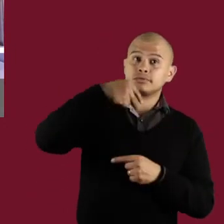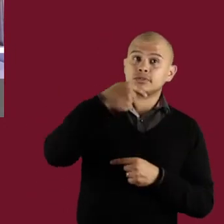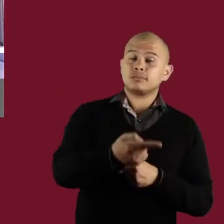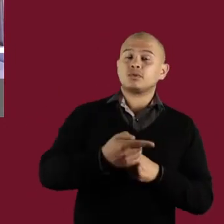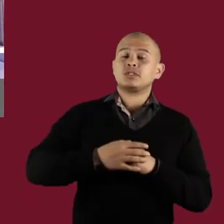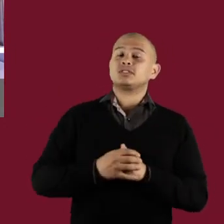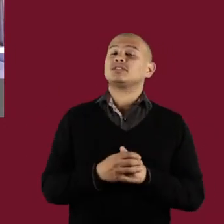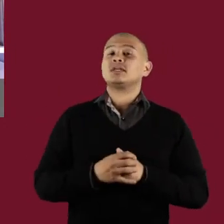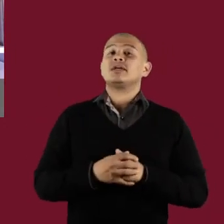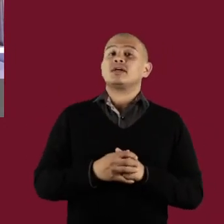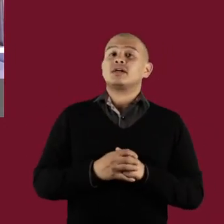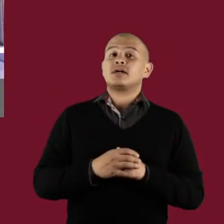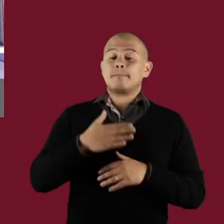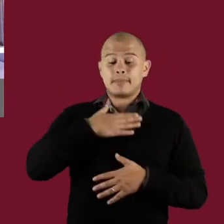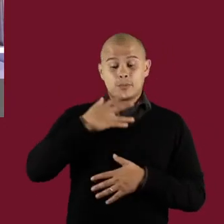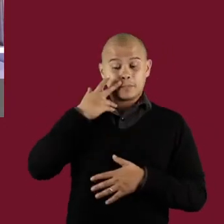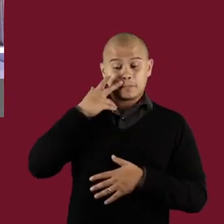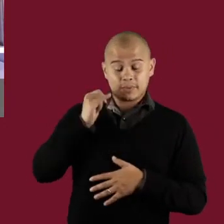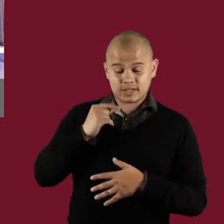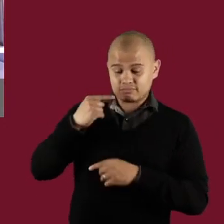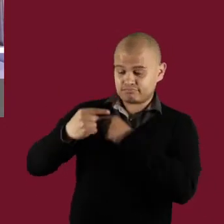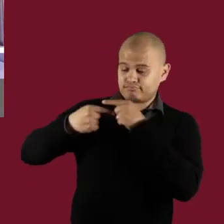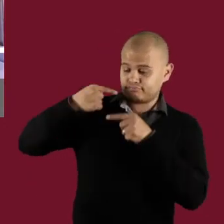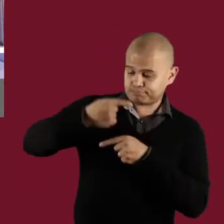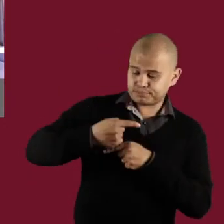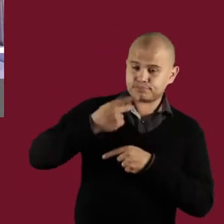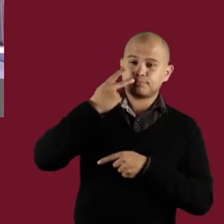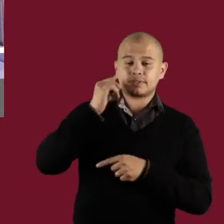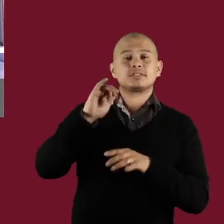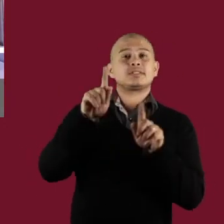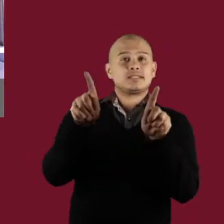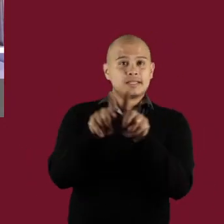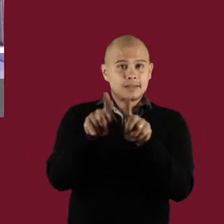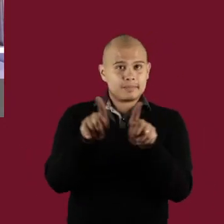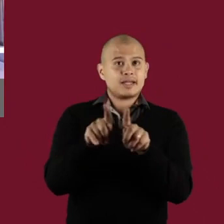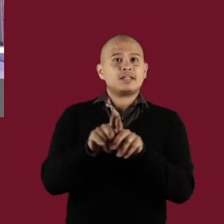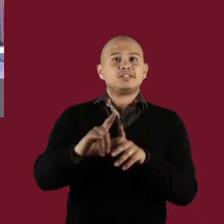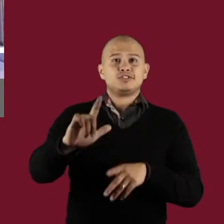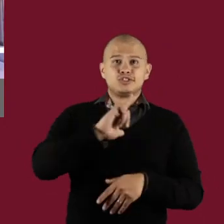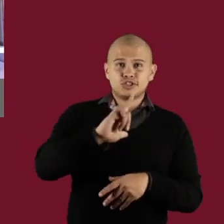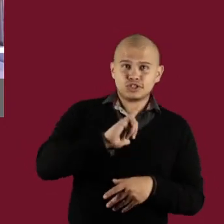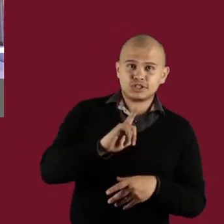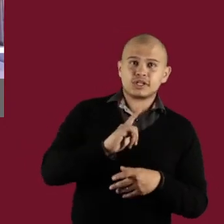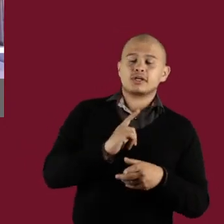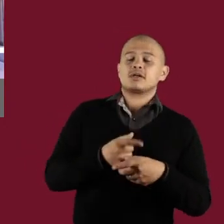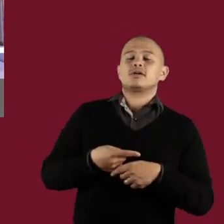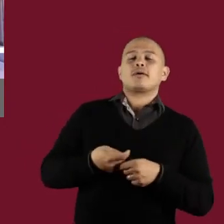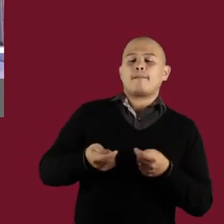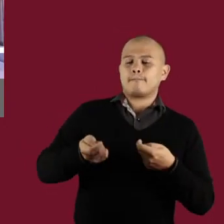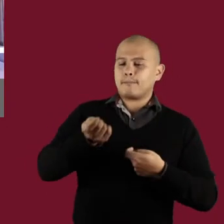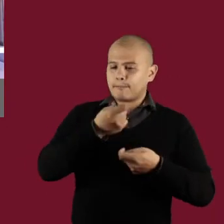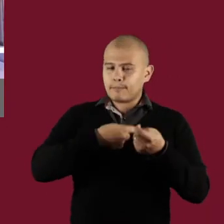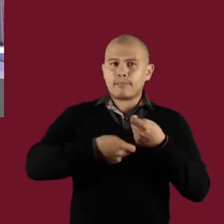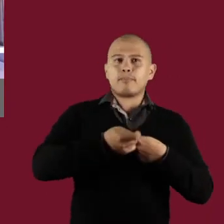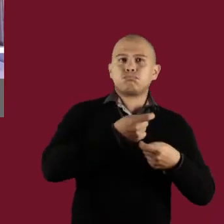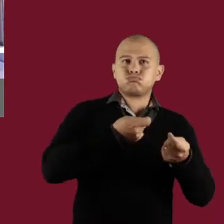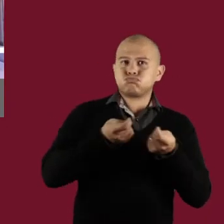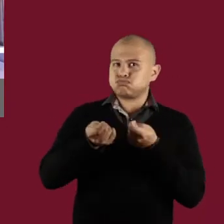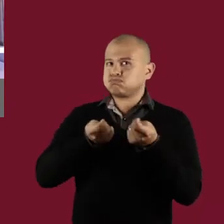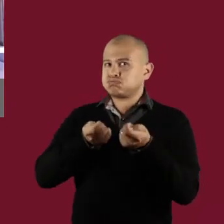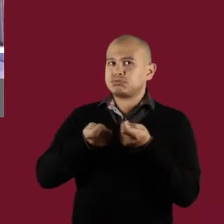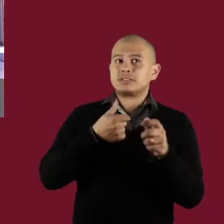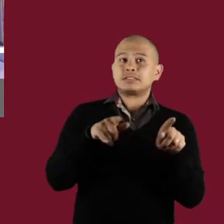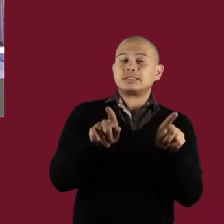Depois, o meu pai era também administrativo, mas também envolveu-se, foi entusiasta, não é, de rádio,